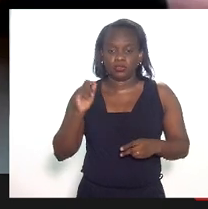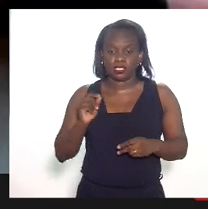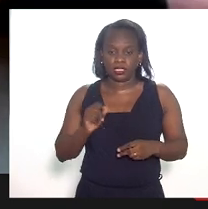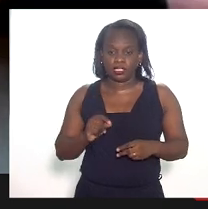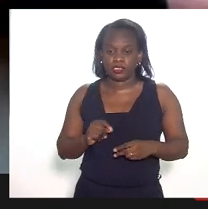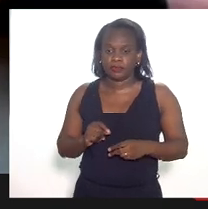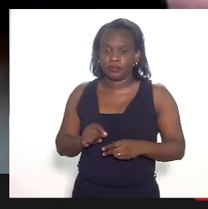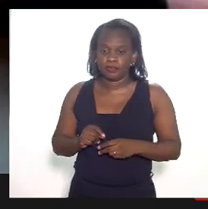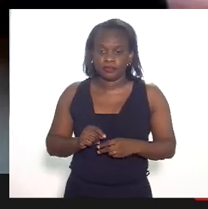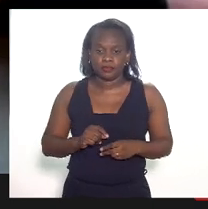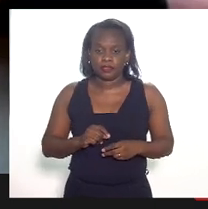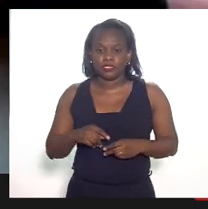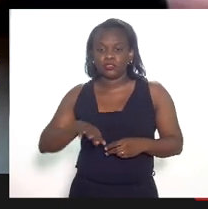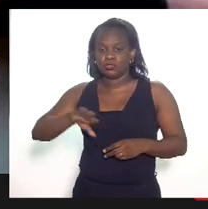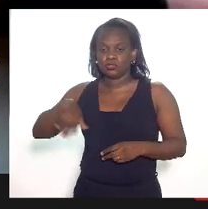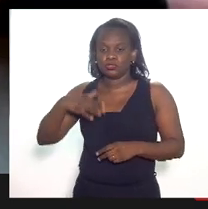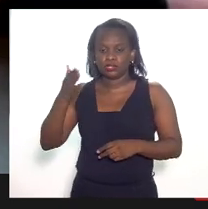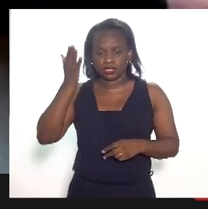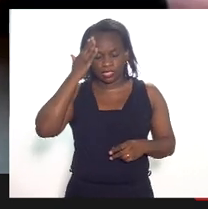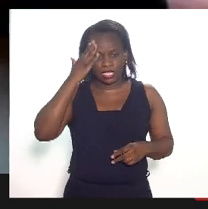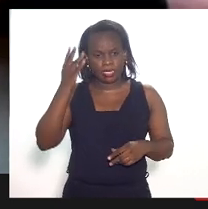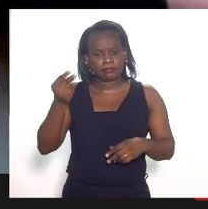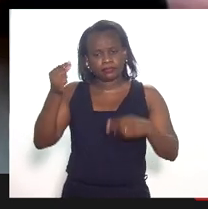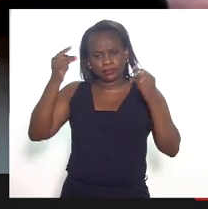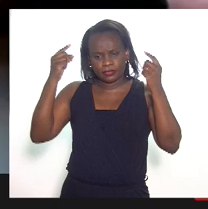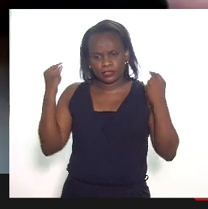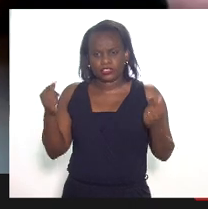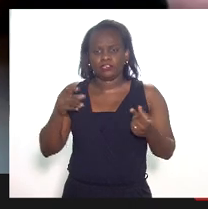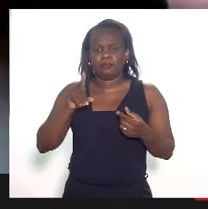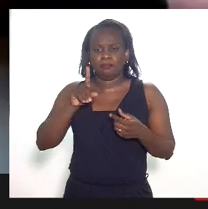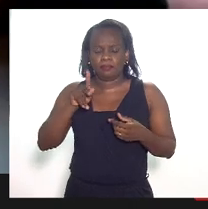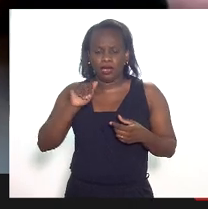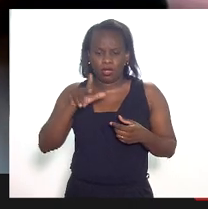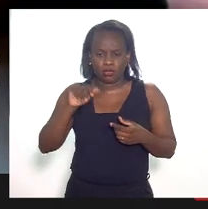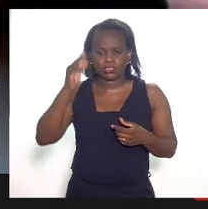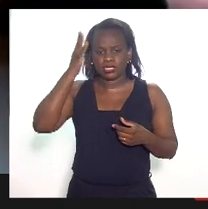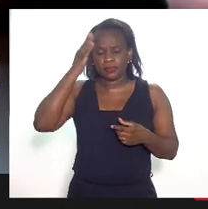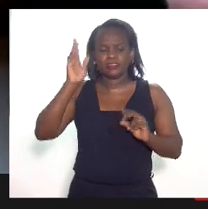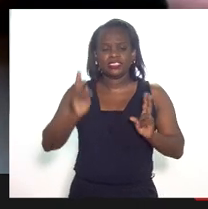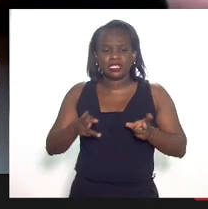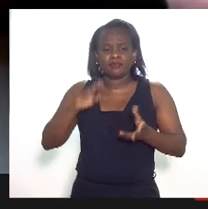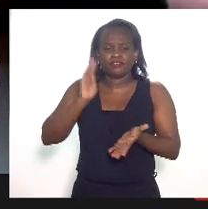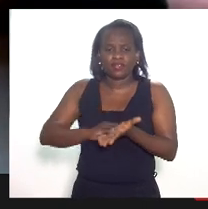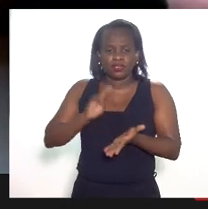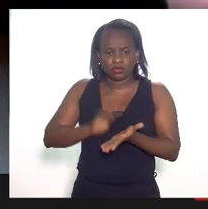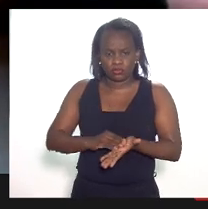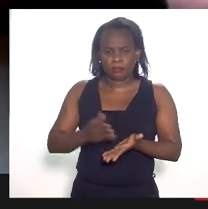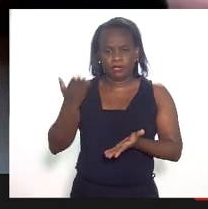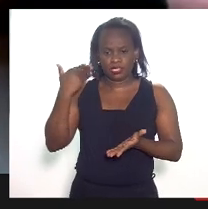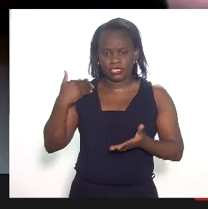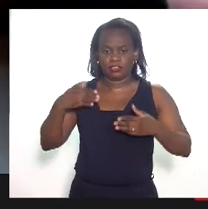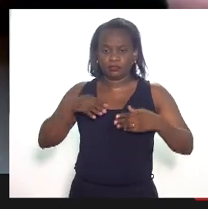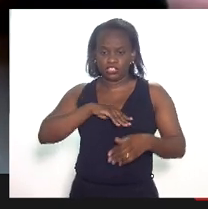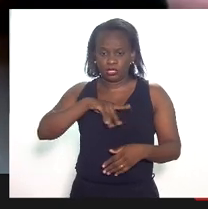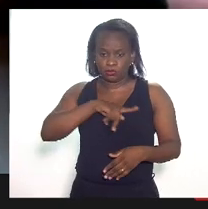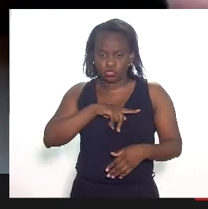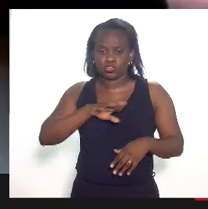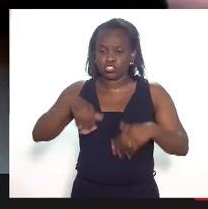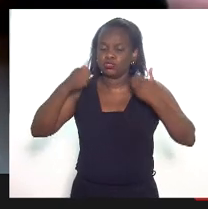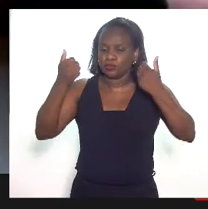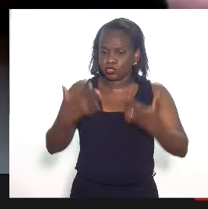Sempre houve, e os colegas que são da antiga sabem, o Paulo sabe disso, um grande déficit, inclusive na época do Ministério Público, não citamos isso,